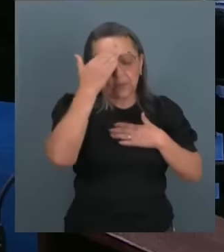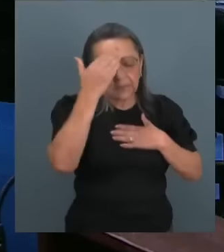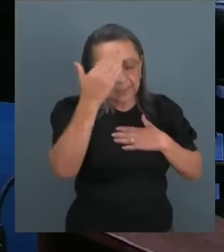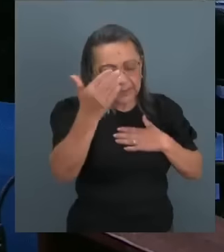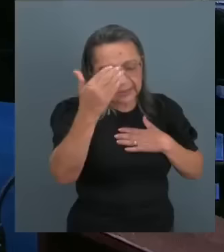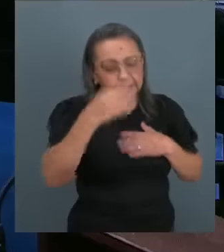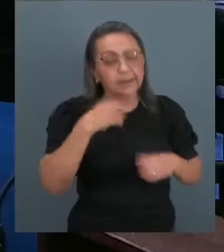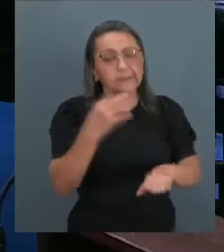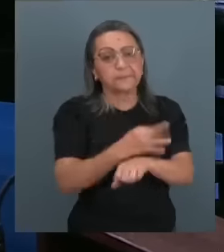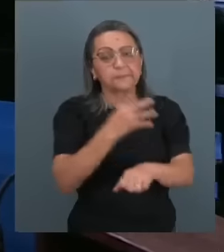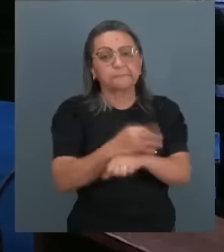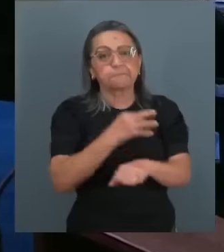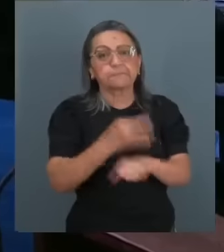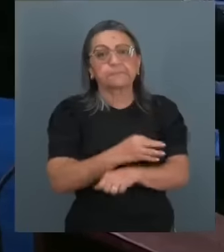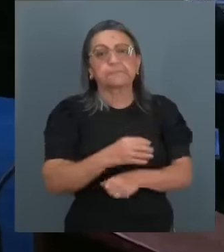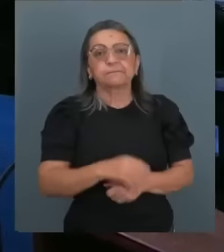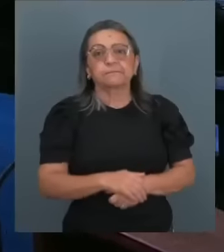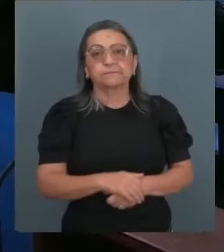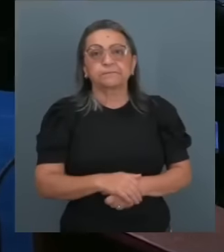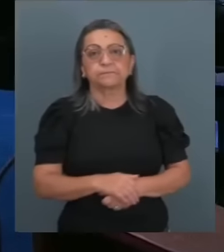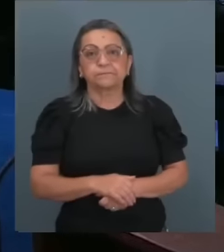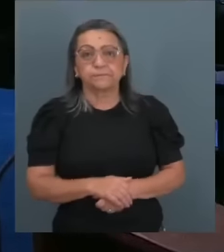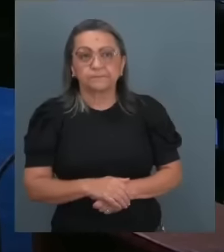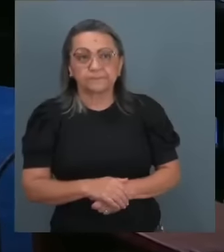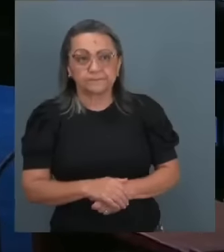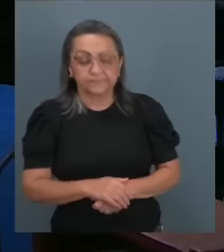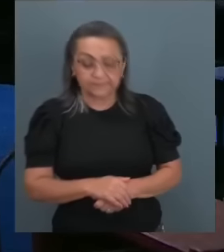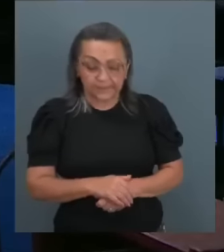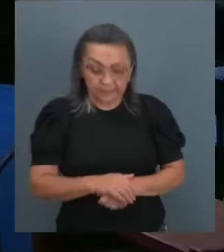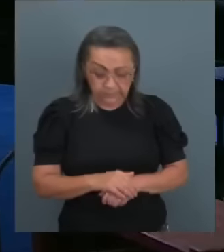benevolente que a senhora teve nesse meu discurso. Obrigado, senador.